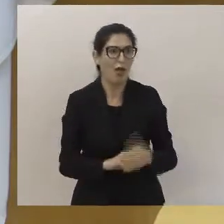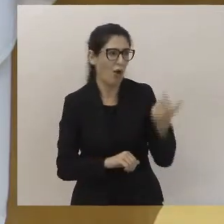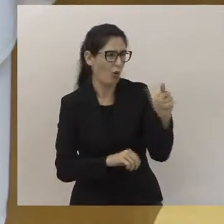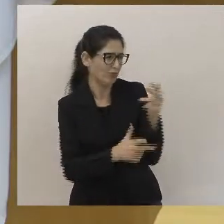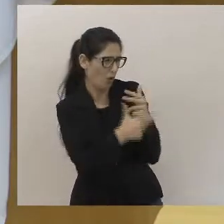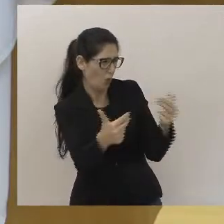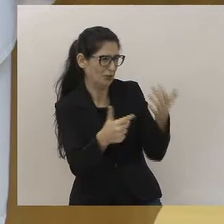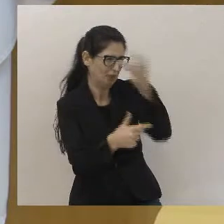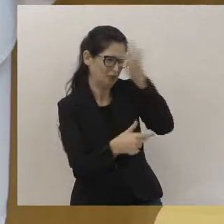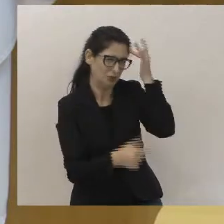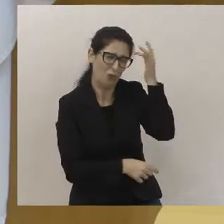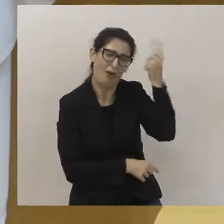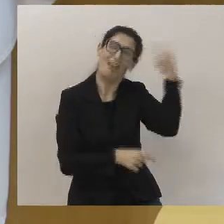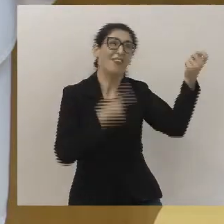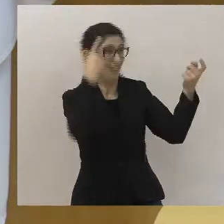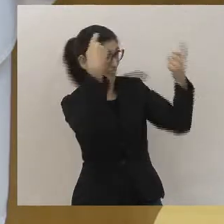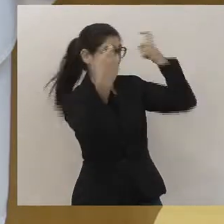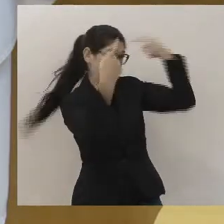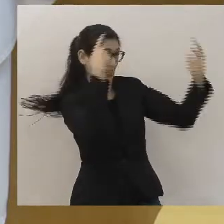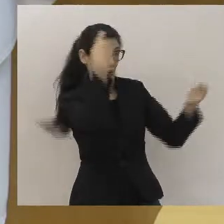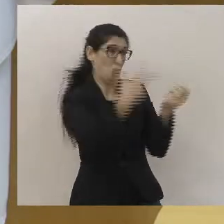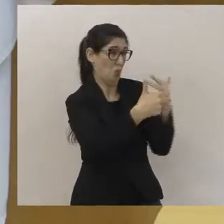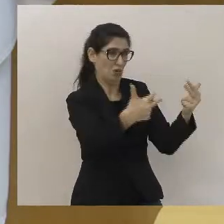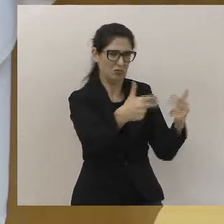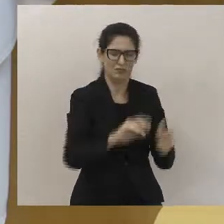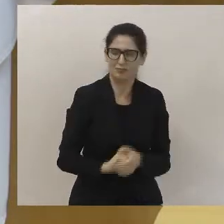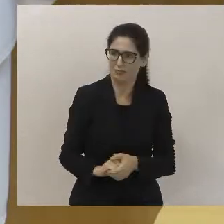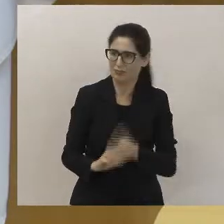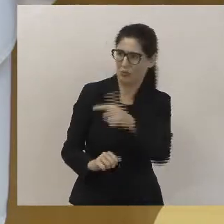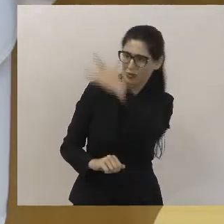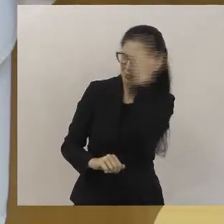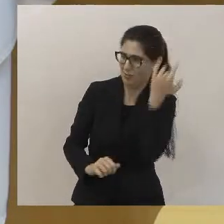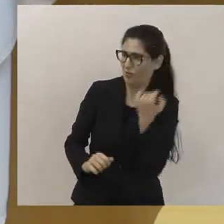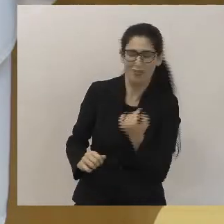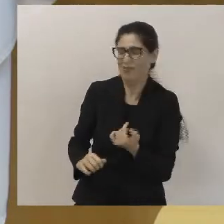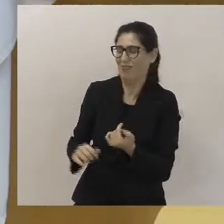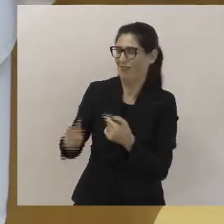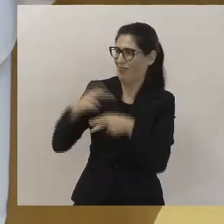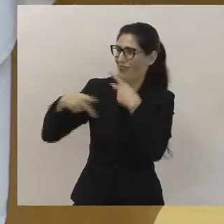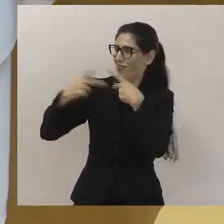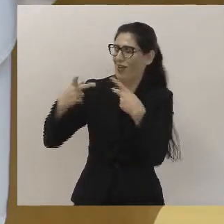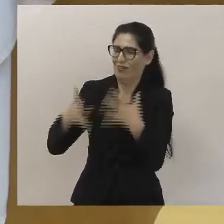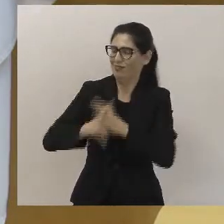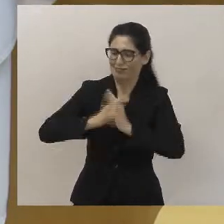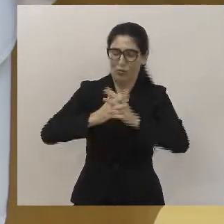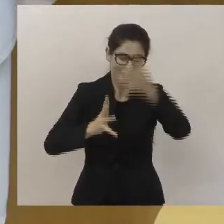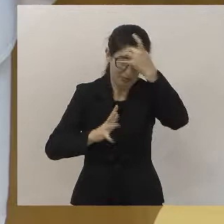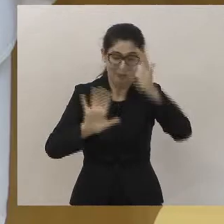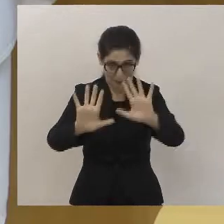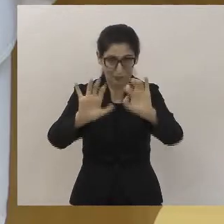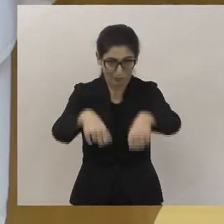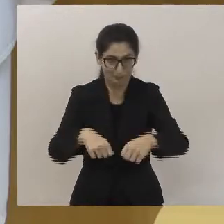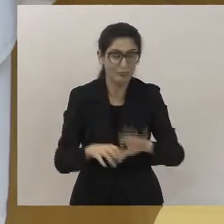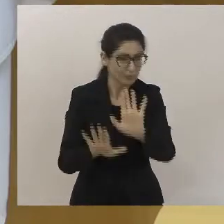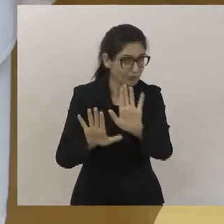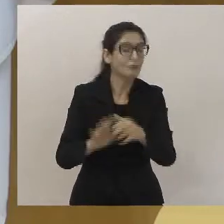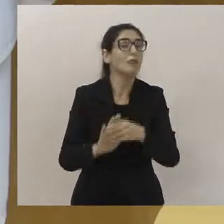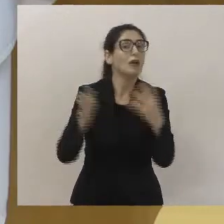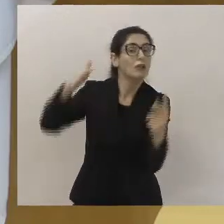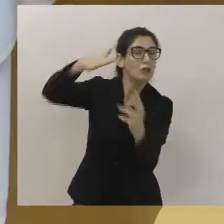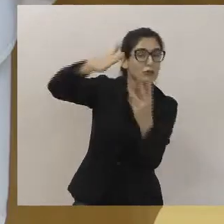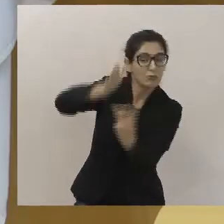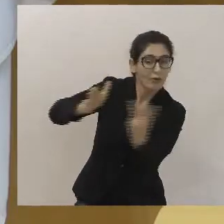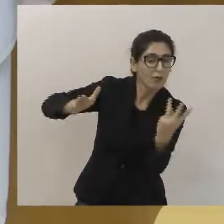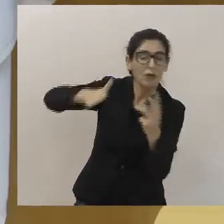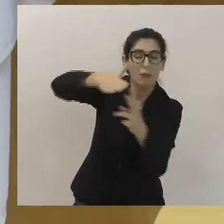flavinho vem aqui e fala sobre a era da pá uma história onde ele fala por exemplo e é a terceira ponte é